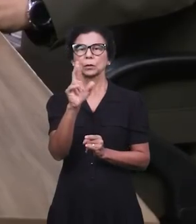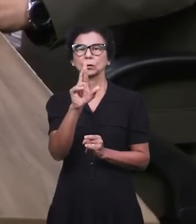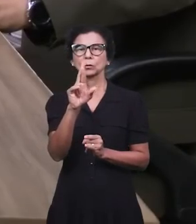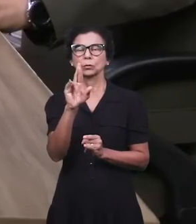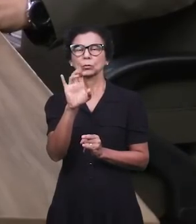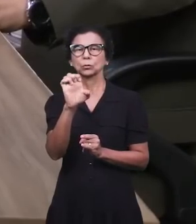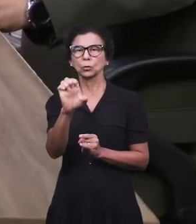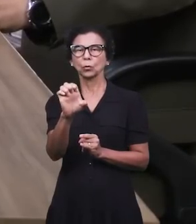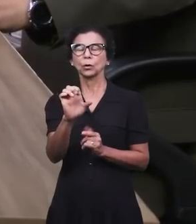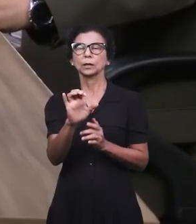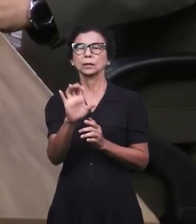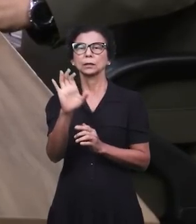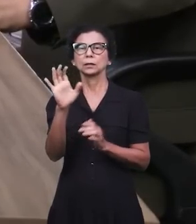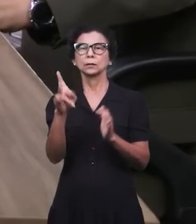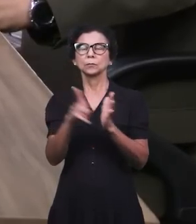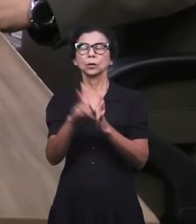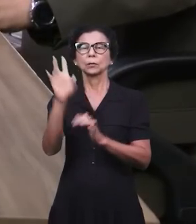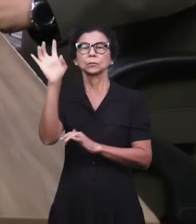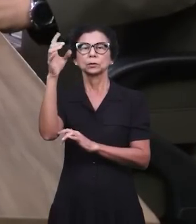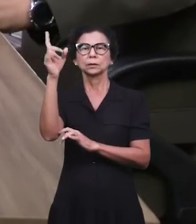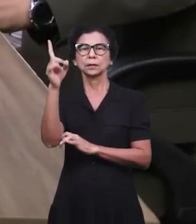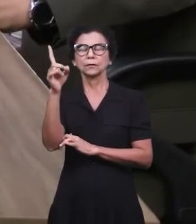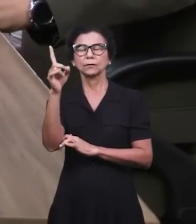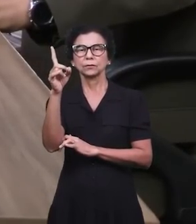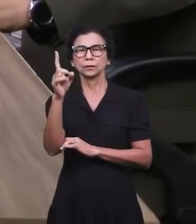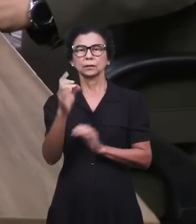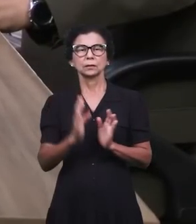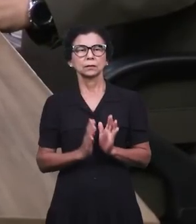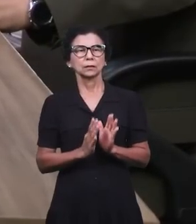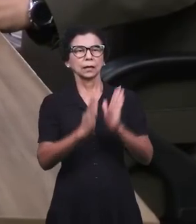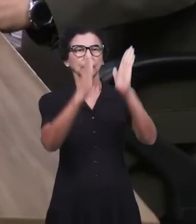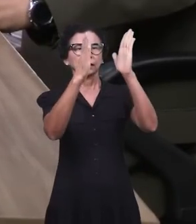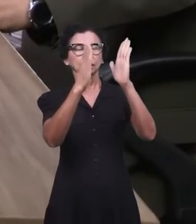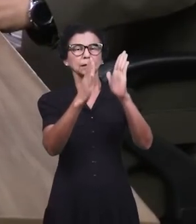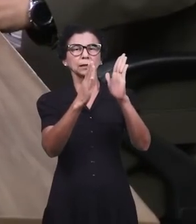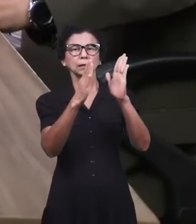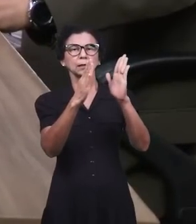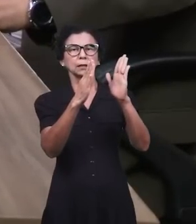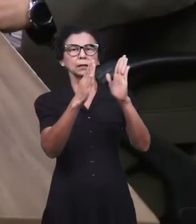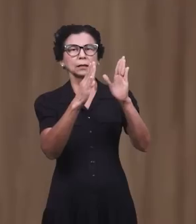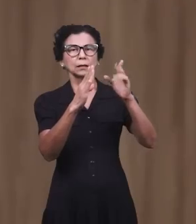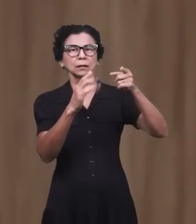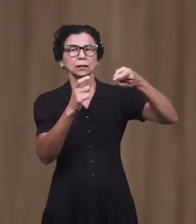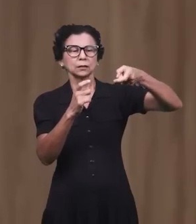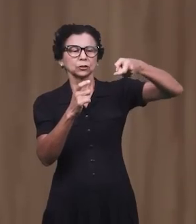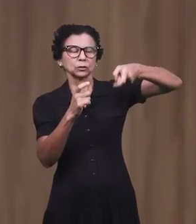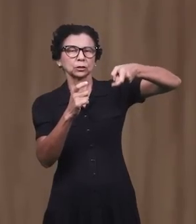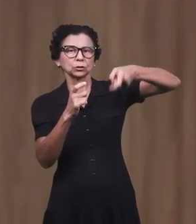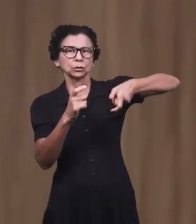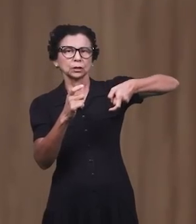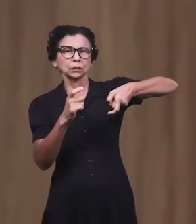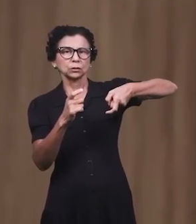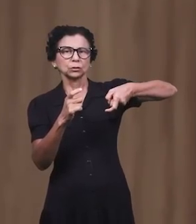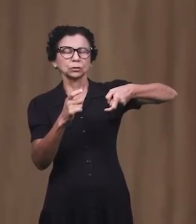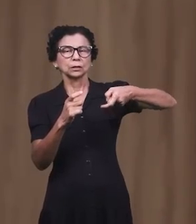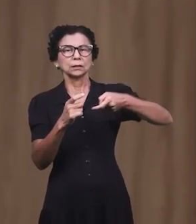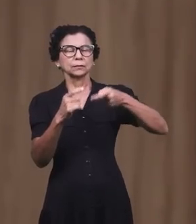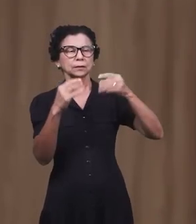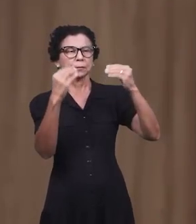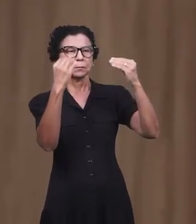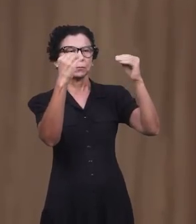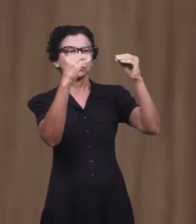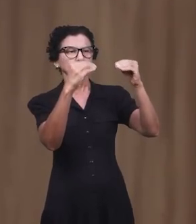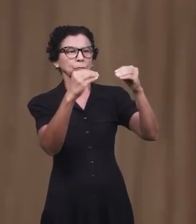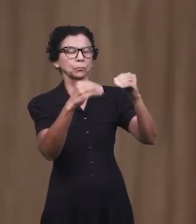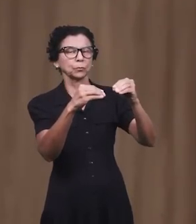armas. 1000 escudos pendem dela, todos broquéis de valorosos. A obra de Davi representa a obra do